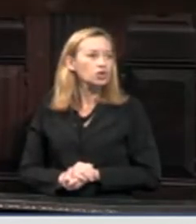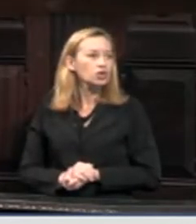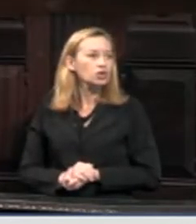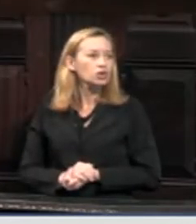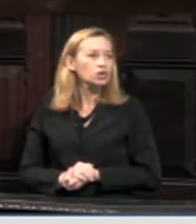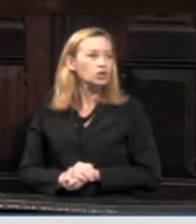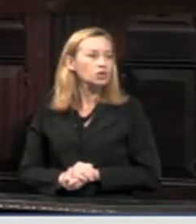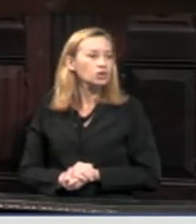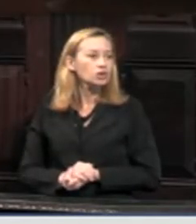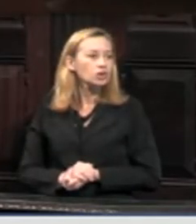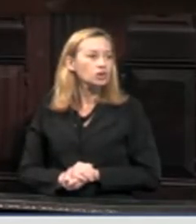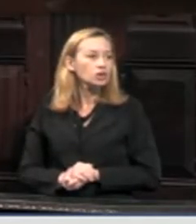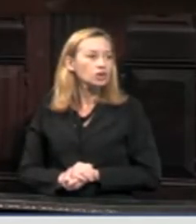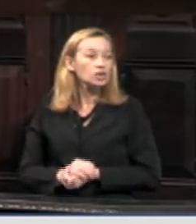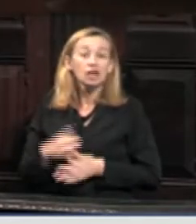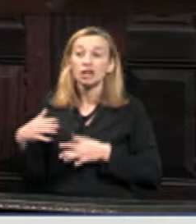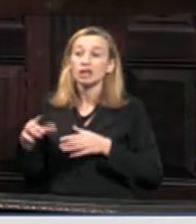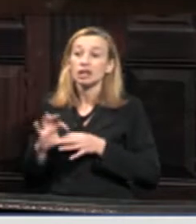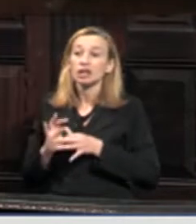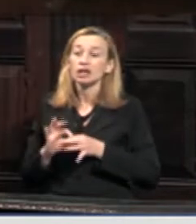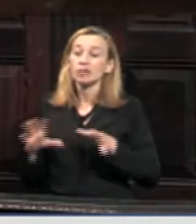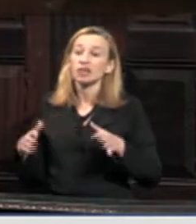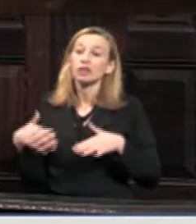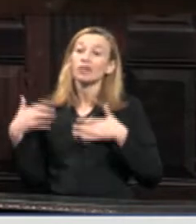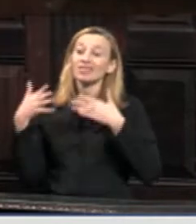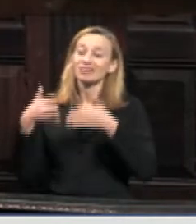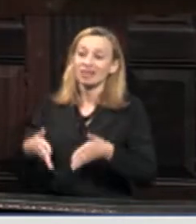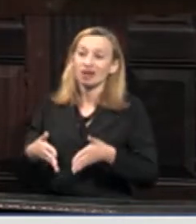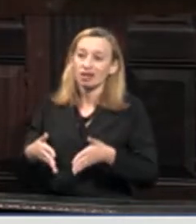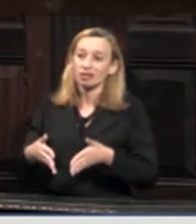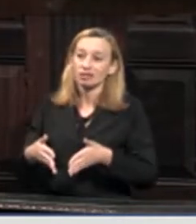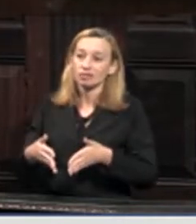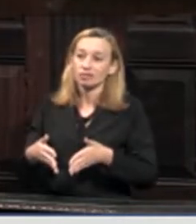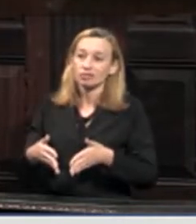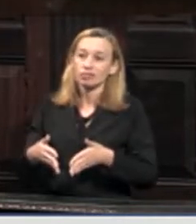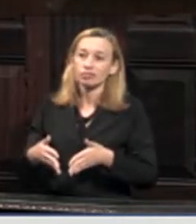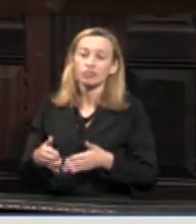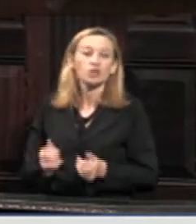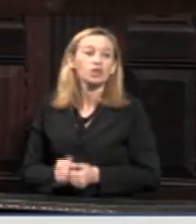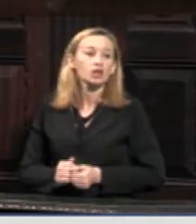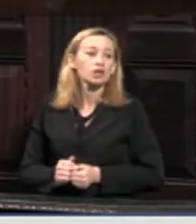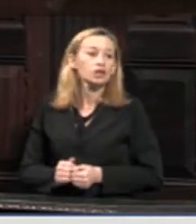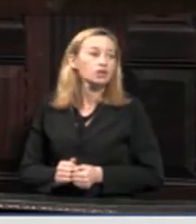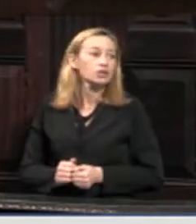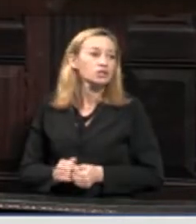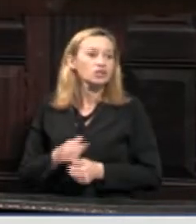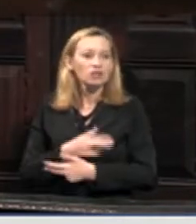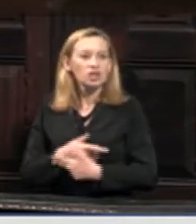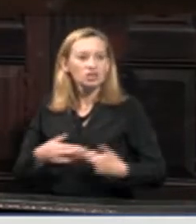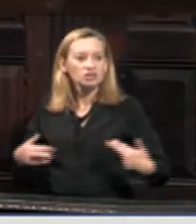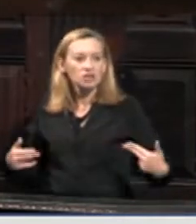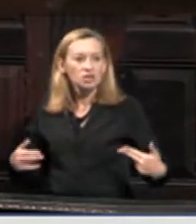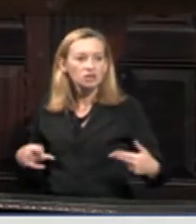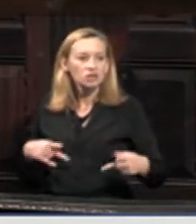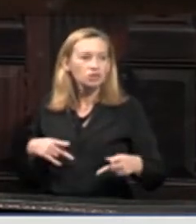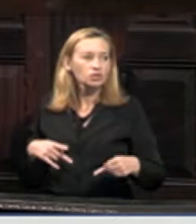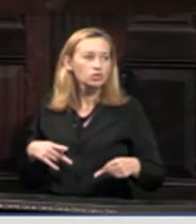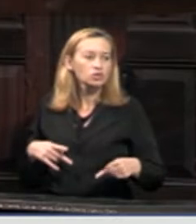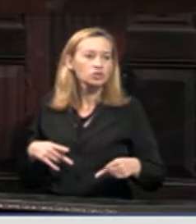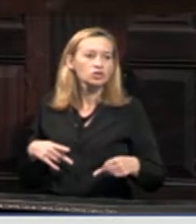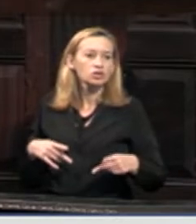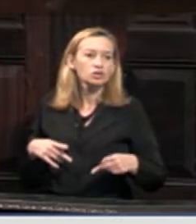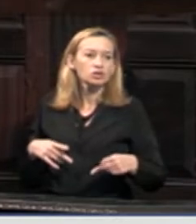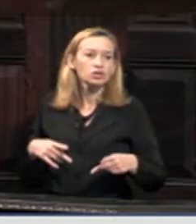Uma parcela enorme da população, muitas vezes, chega às unidades de